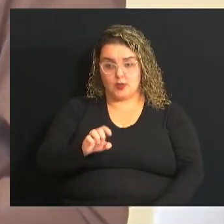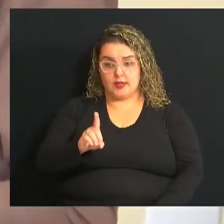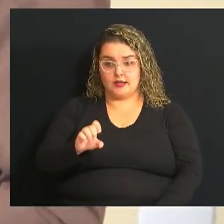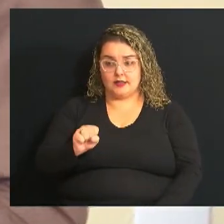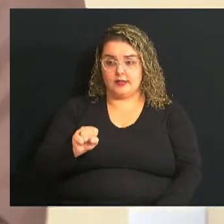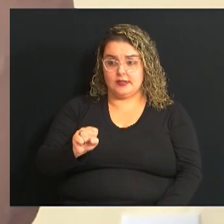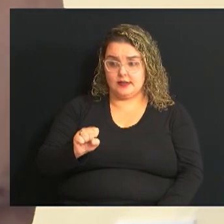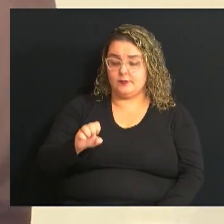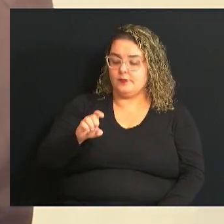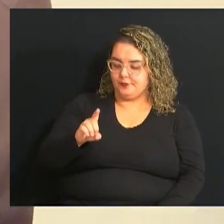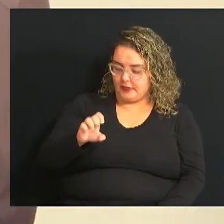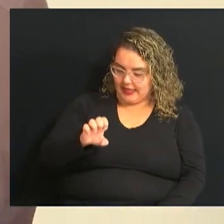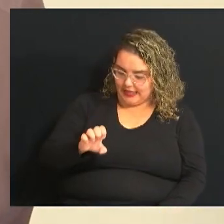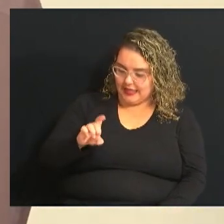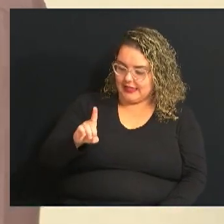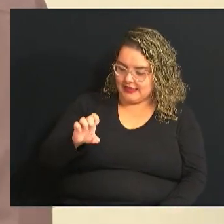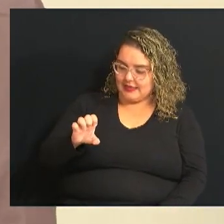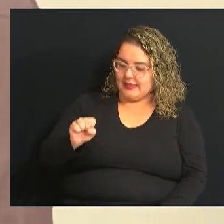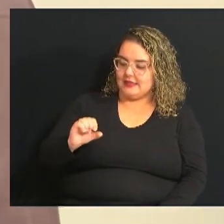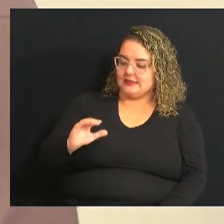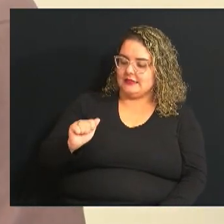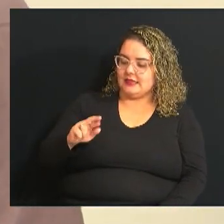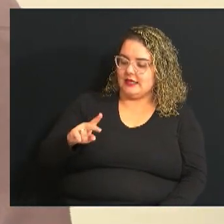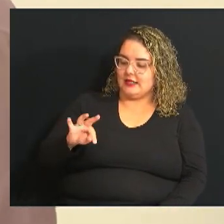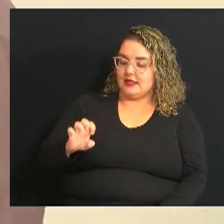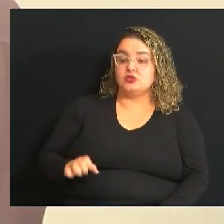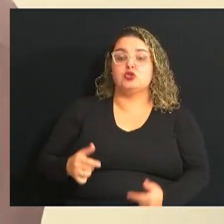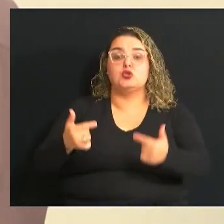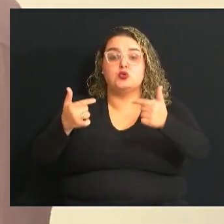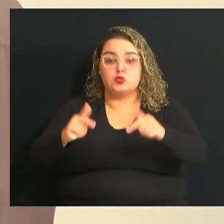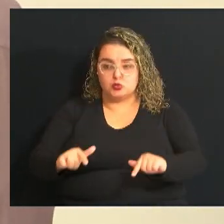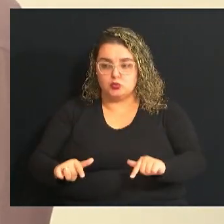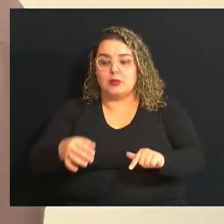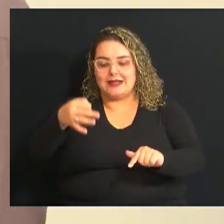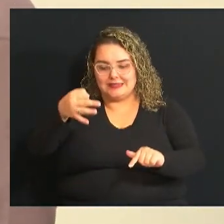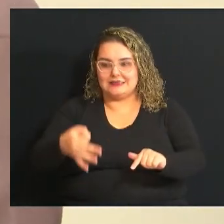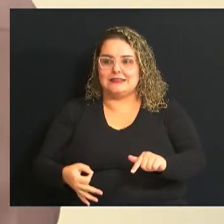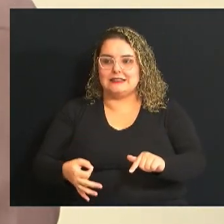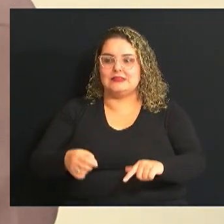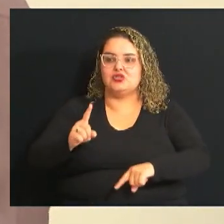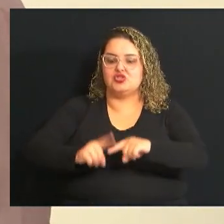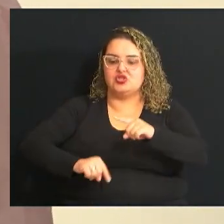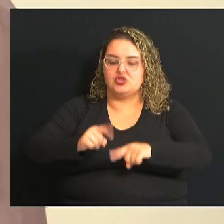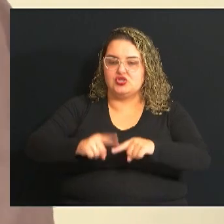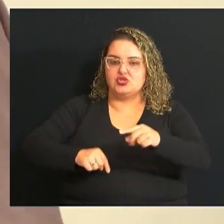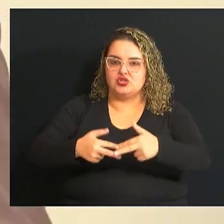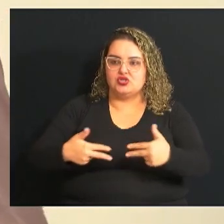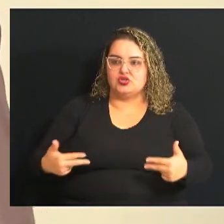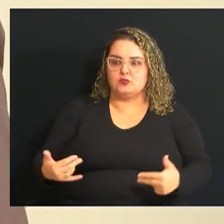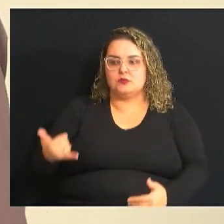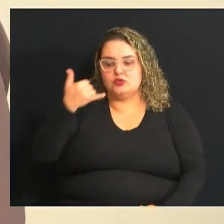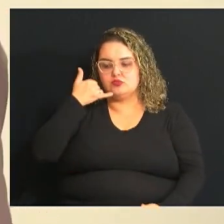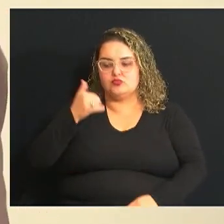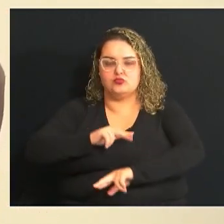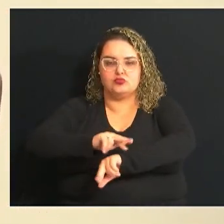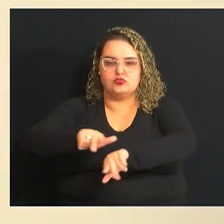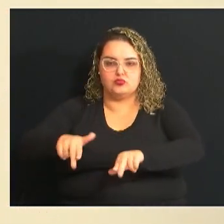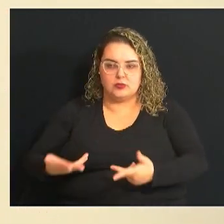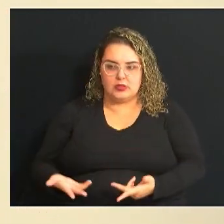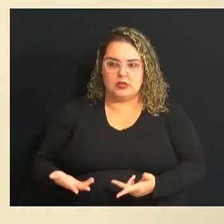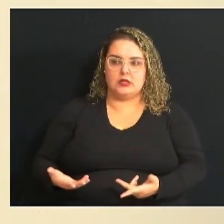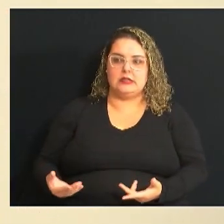ser efetivado e a população ganhe com isso. Com essa legislação, nós vamos, sem dúvida, modernizar, melhorar a